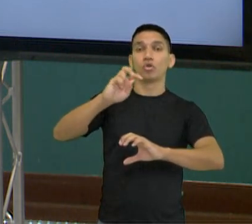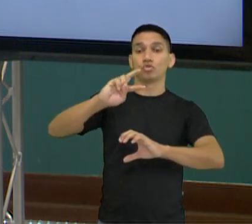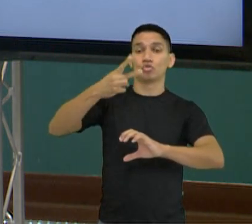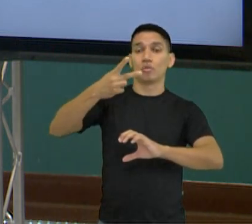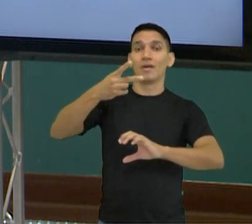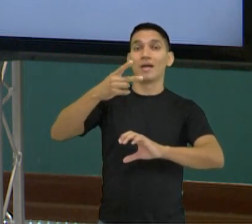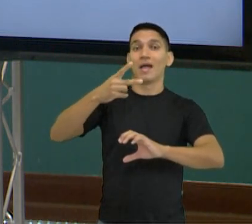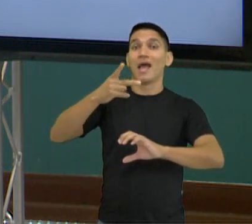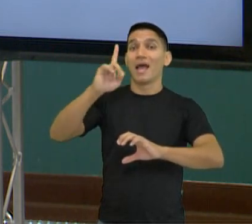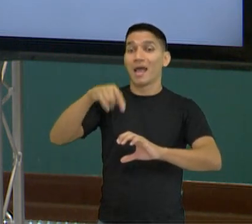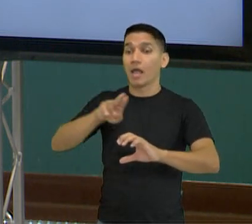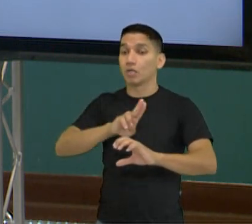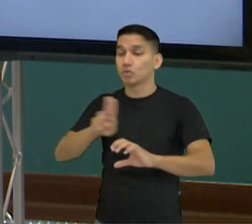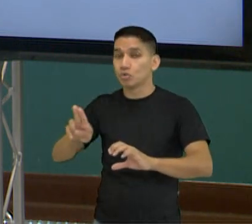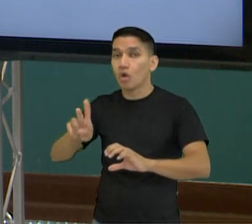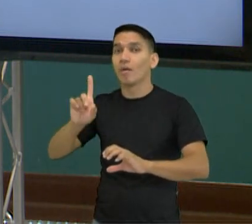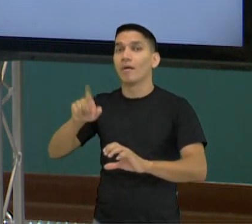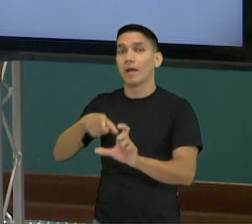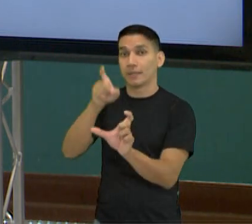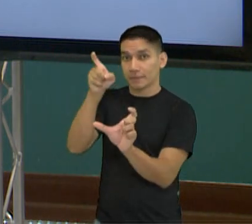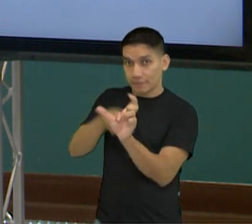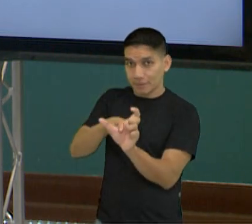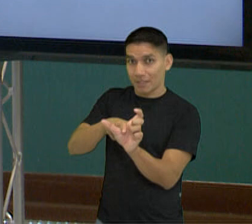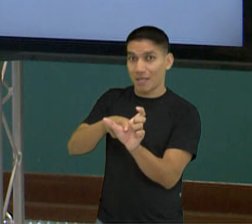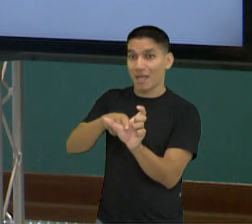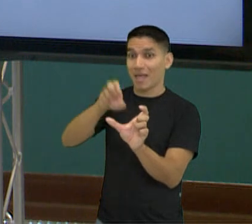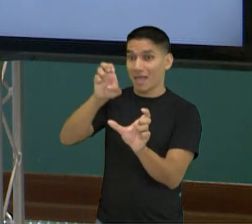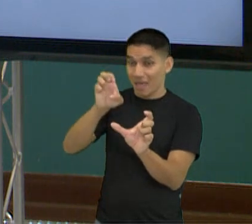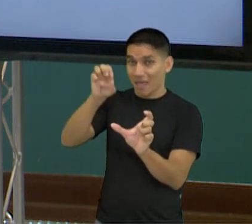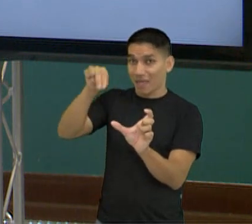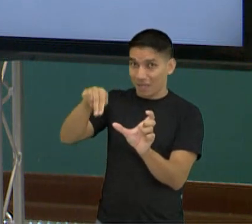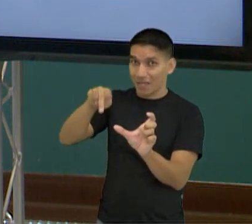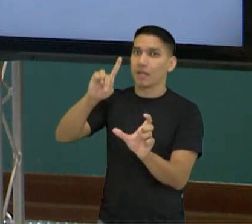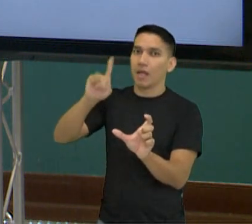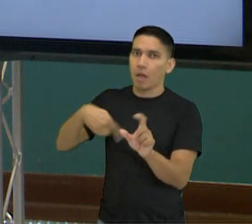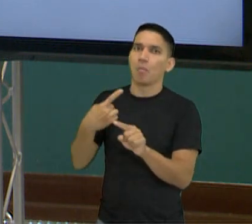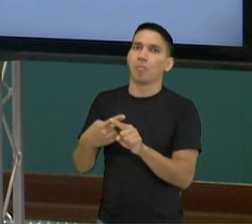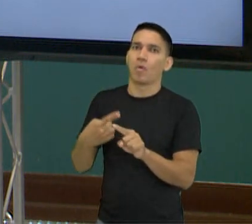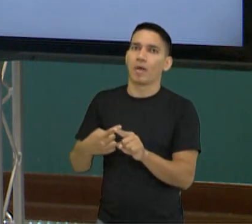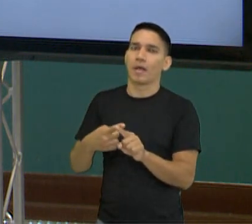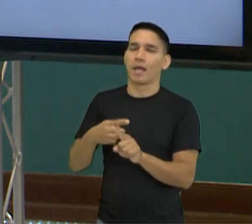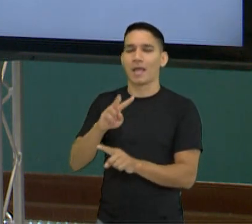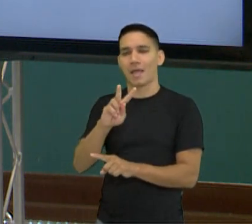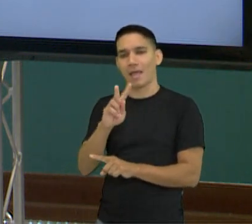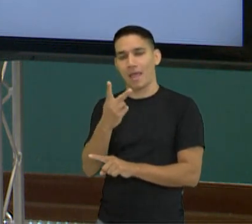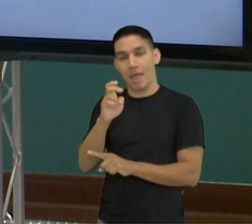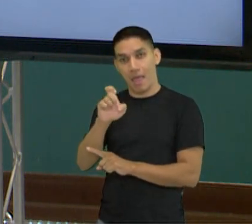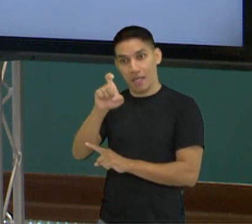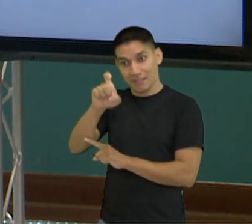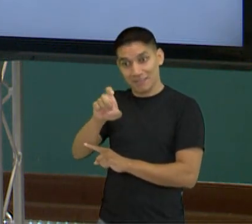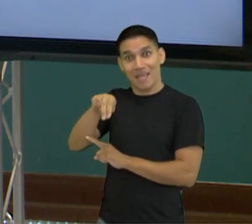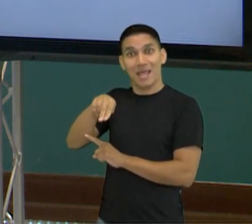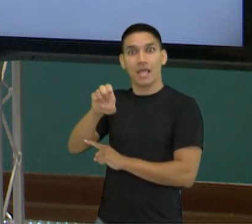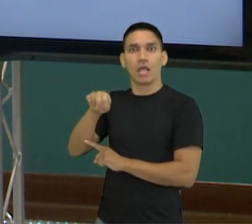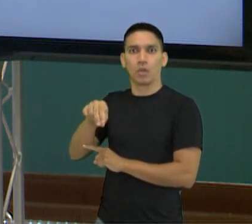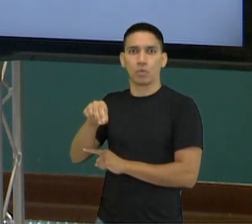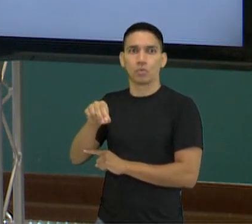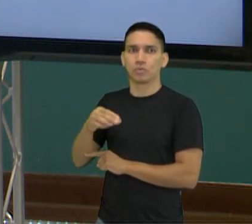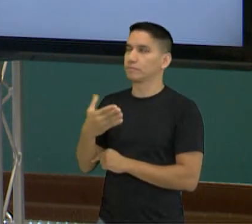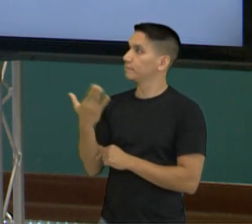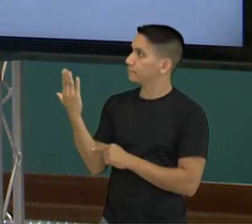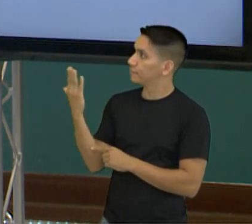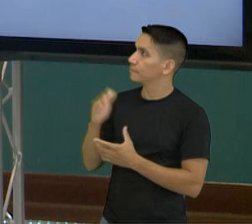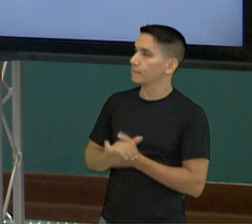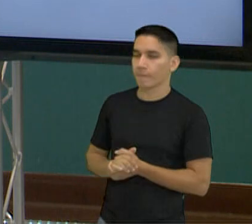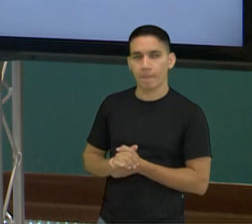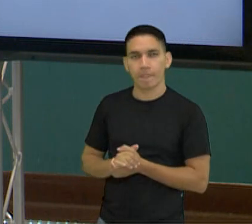EN, hexeno, porque é um hidrocarboneto, então, hexeno. Muito bem,